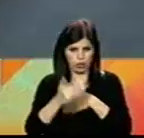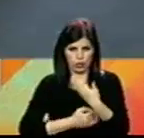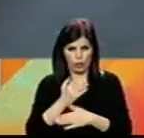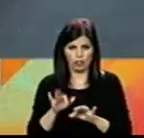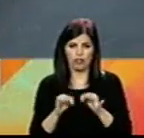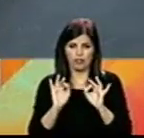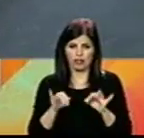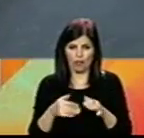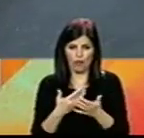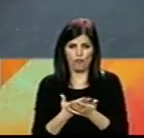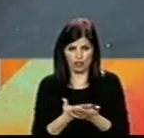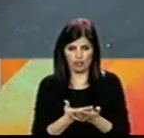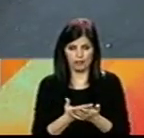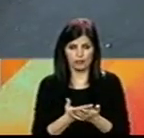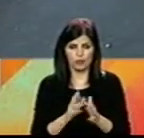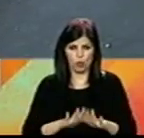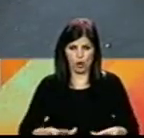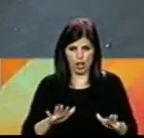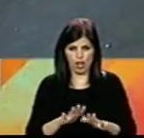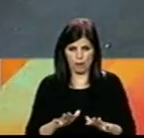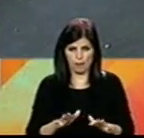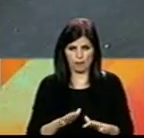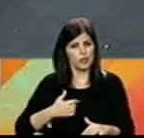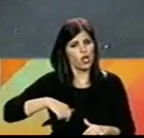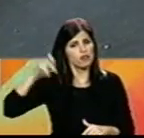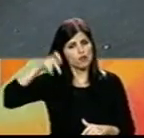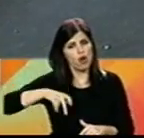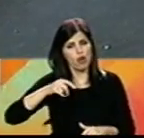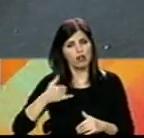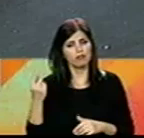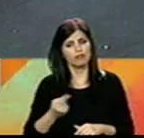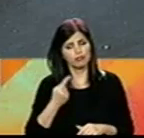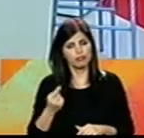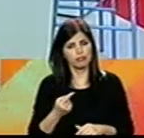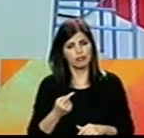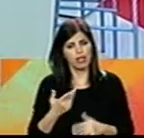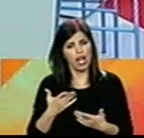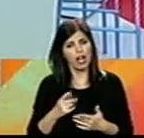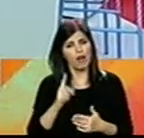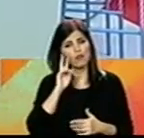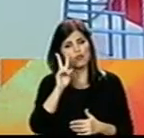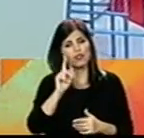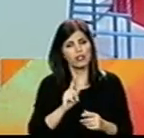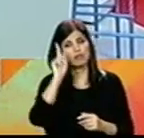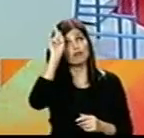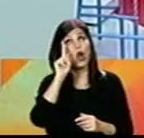ao final das vossas receitas. Com calma. E nós regressamos momentaneamente até ao norte do país, até